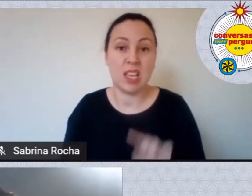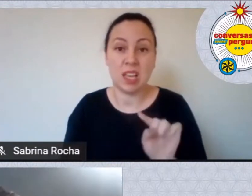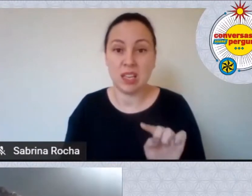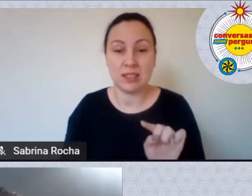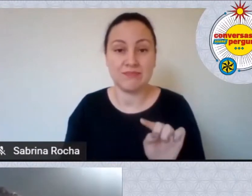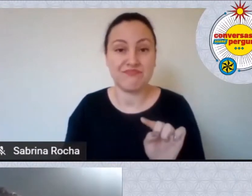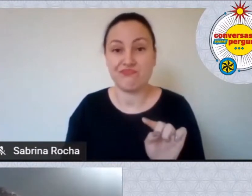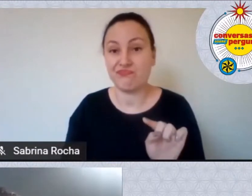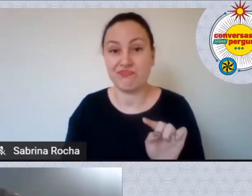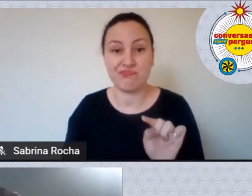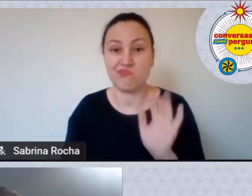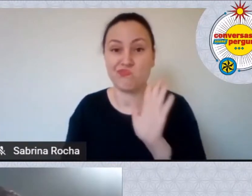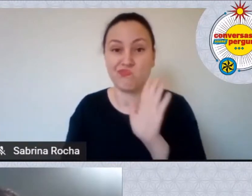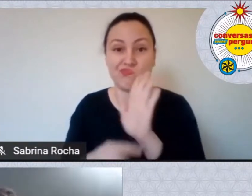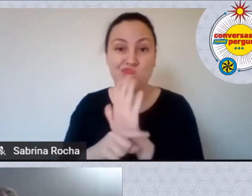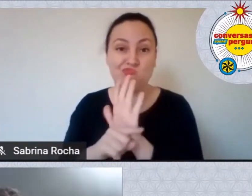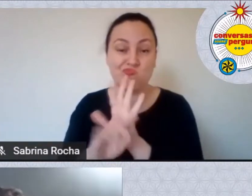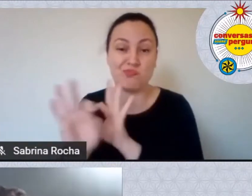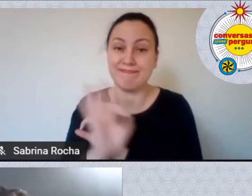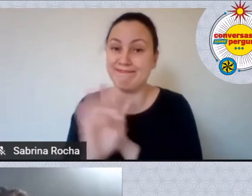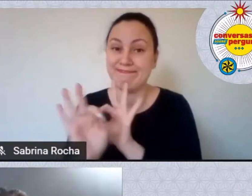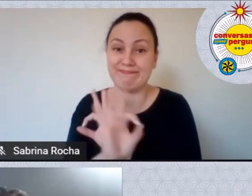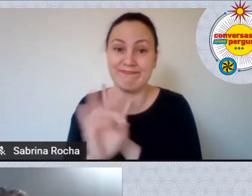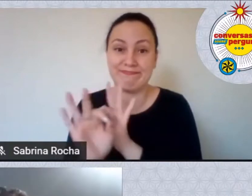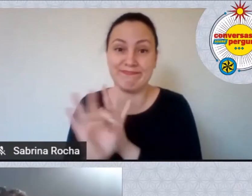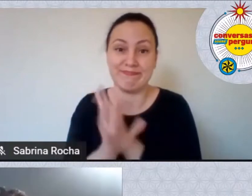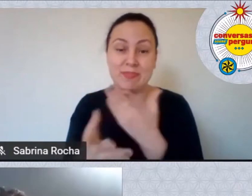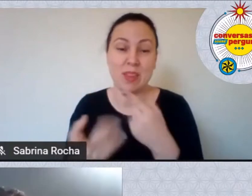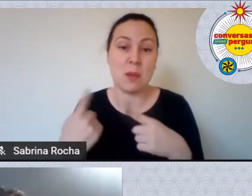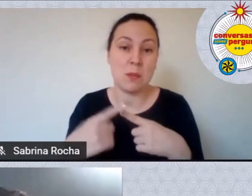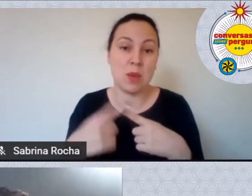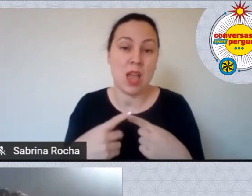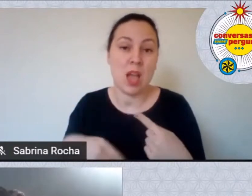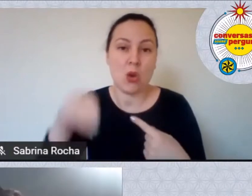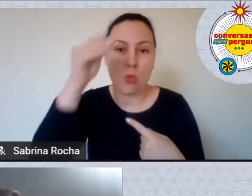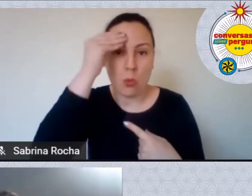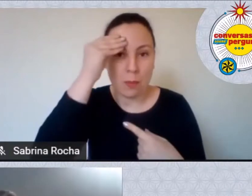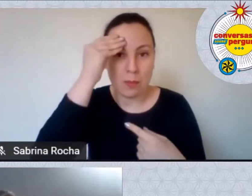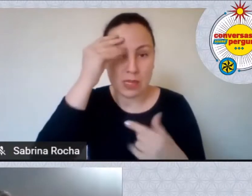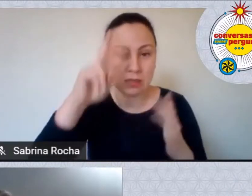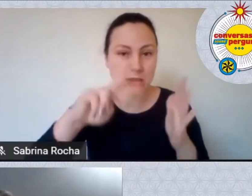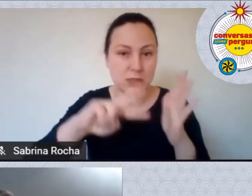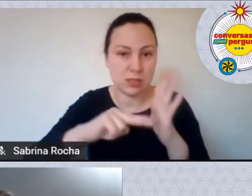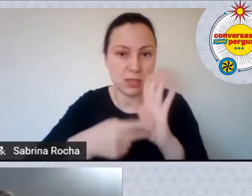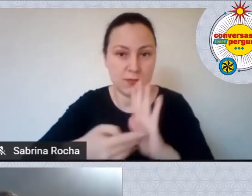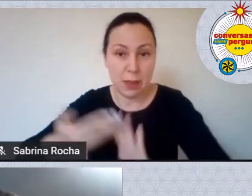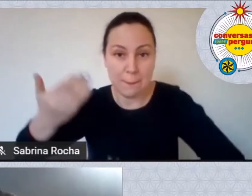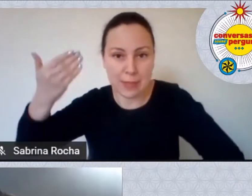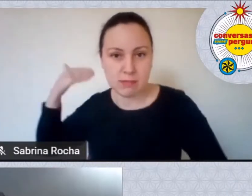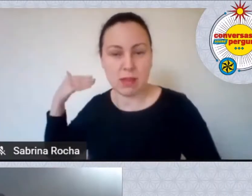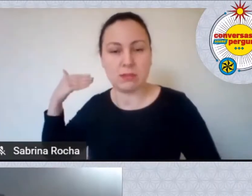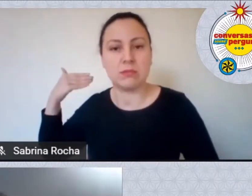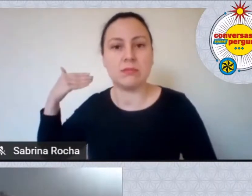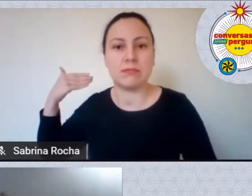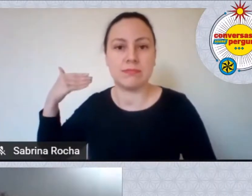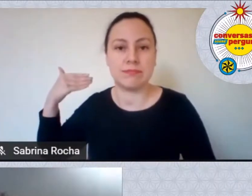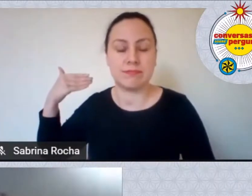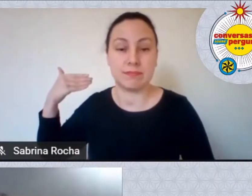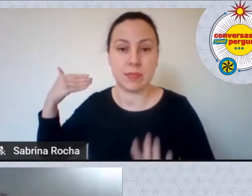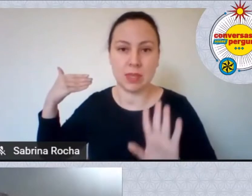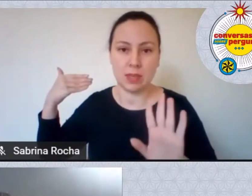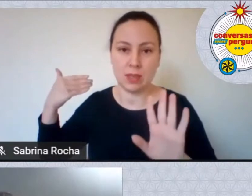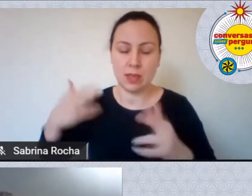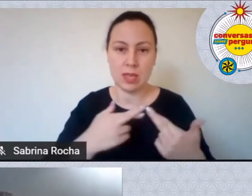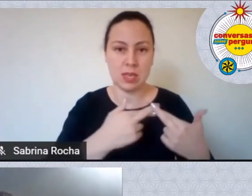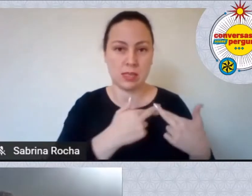promovendo mudança. Por quê? Porque aí a culpa está relacionada com o passado. A responsabilidade é diferente,